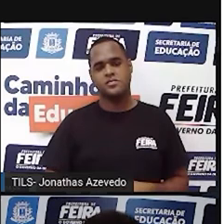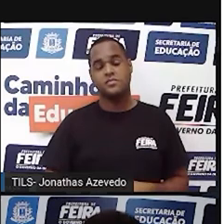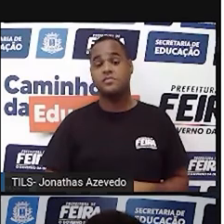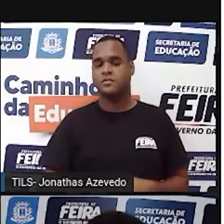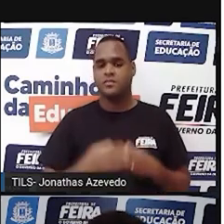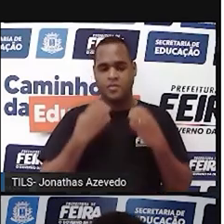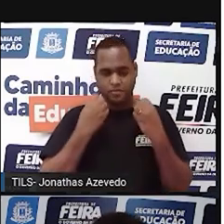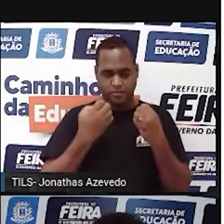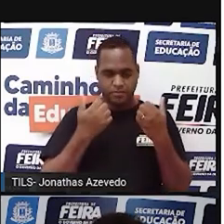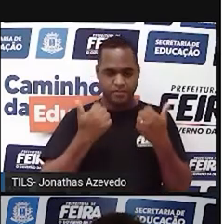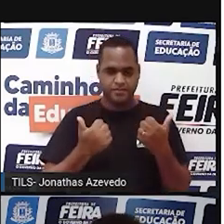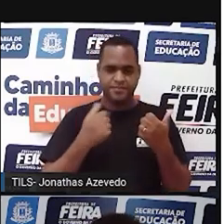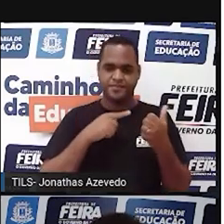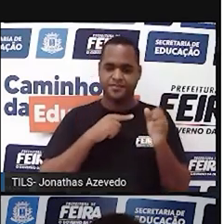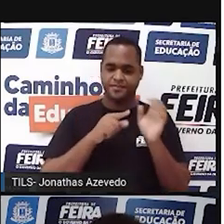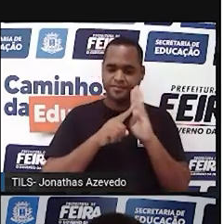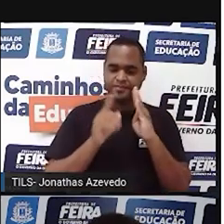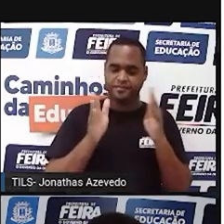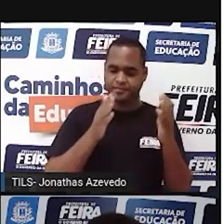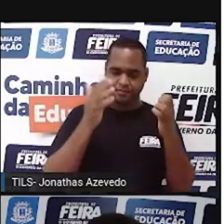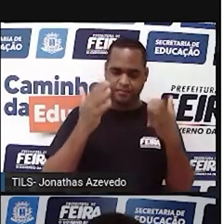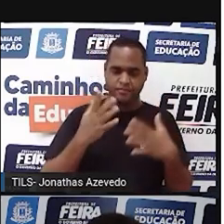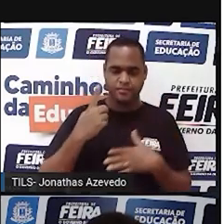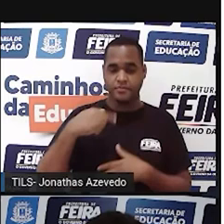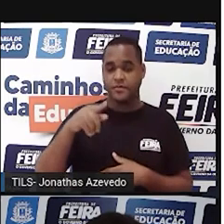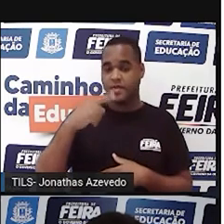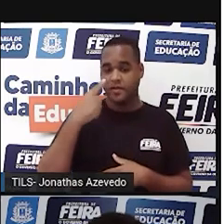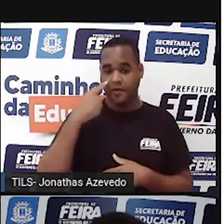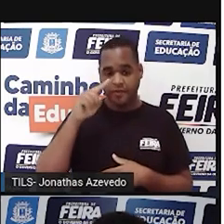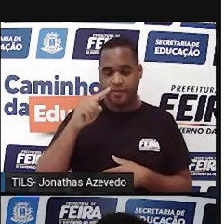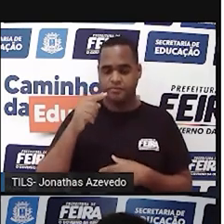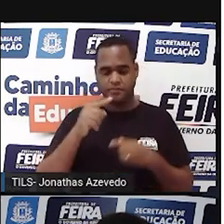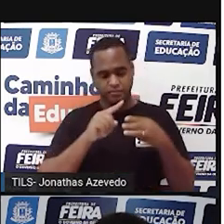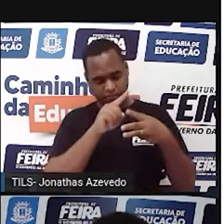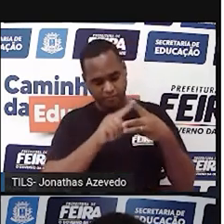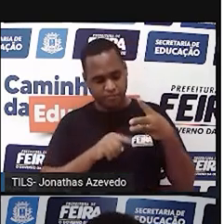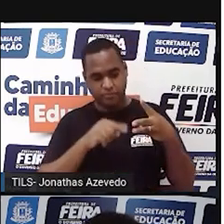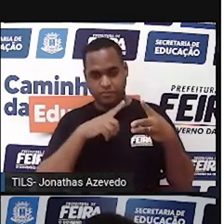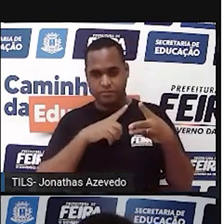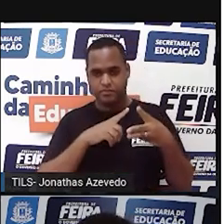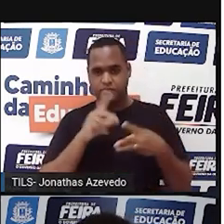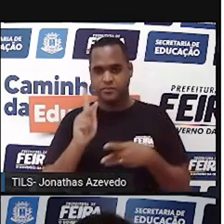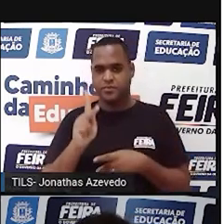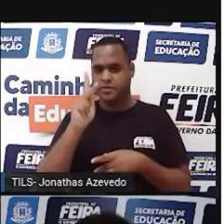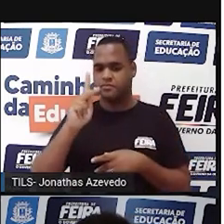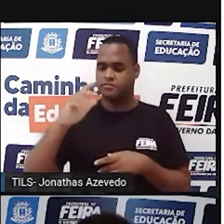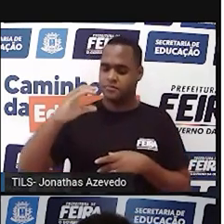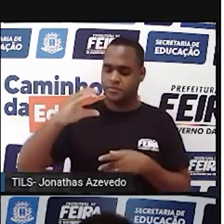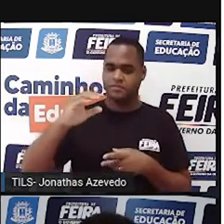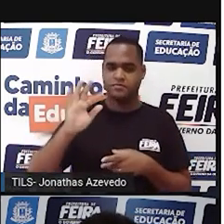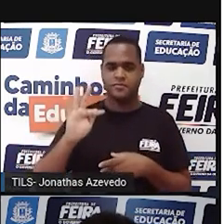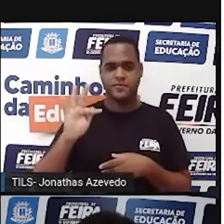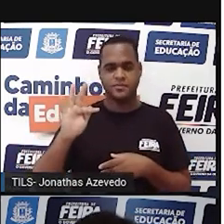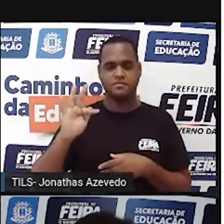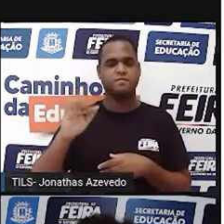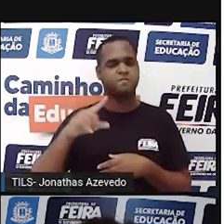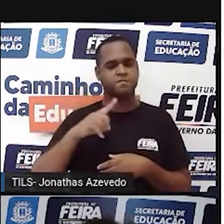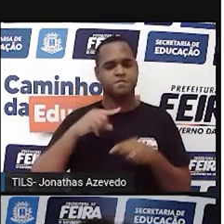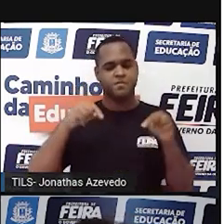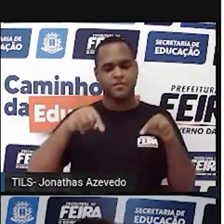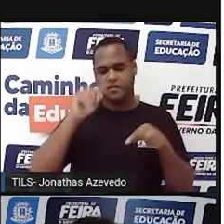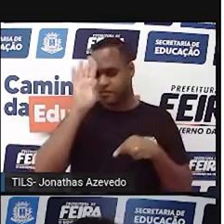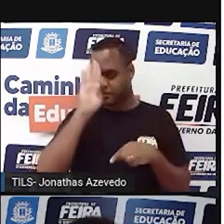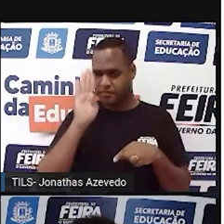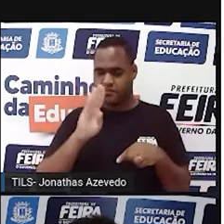Bom, lá no vídeo a gente viu que foi falado dos três, do Kelvin, do Celsius e do Fahrenheit. Mas aqui no